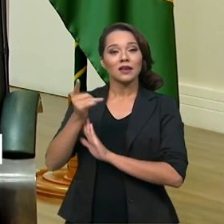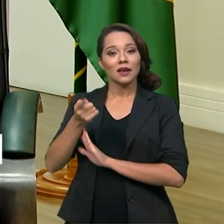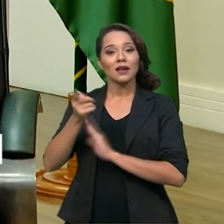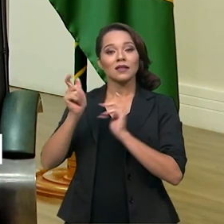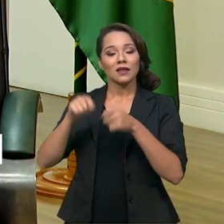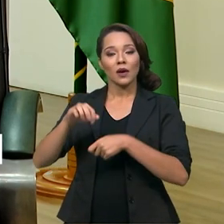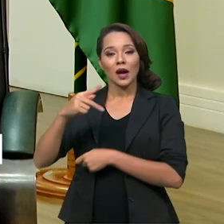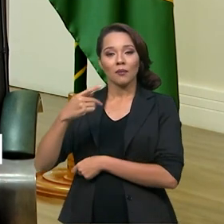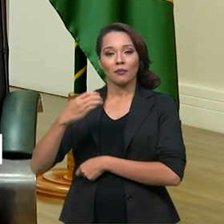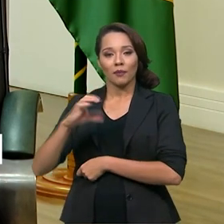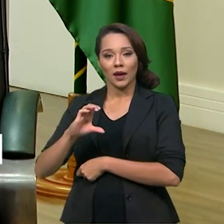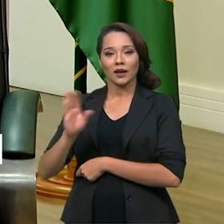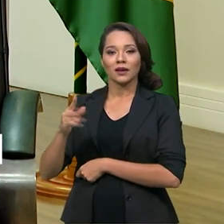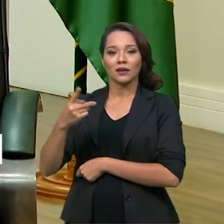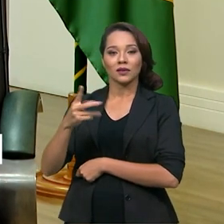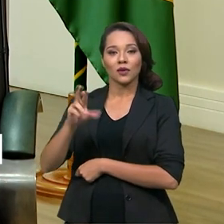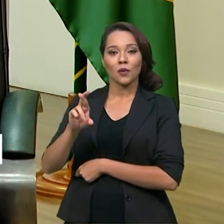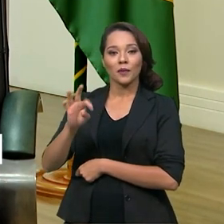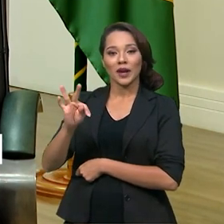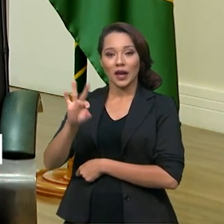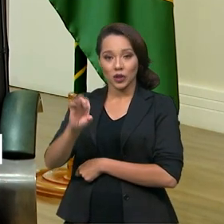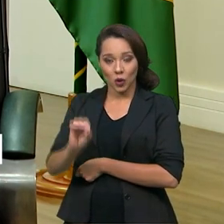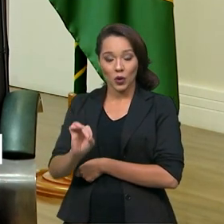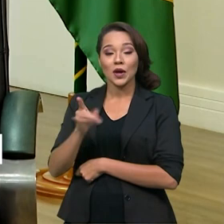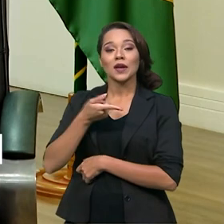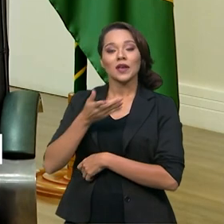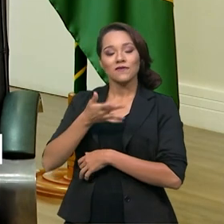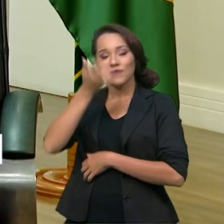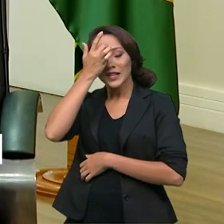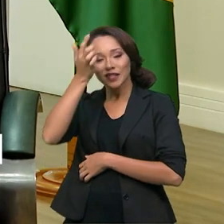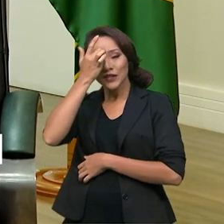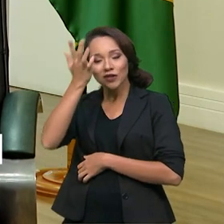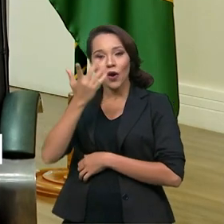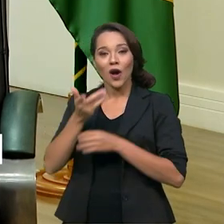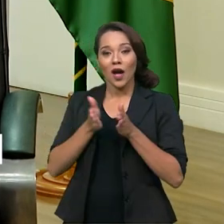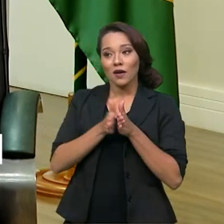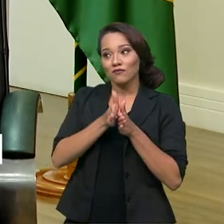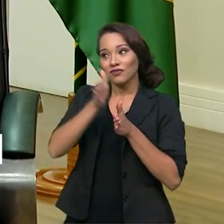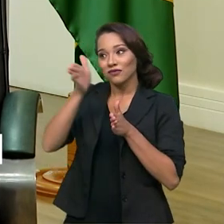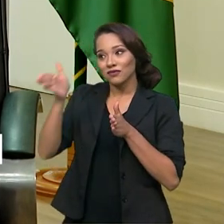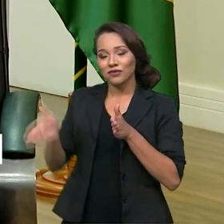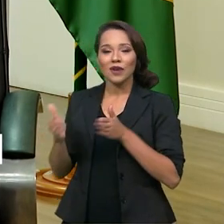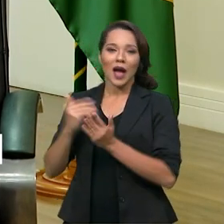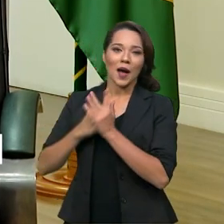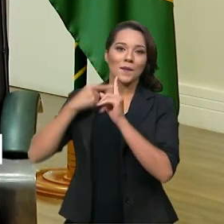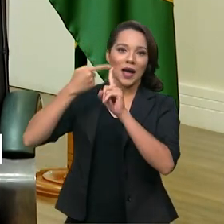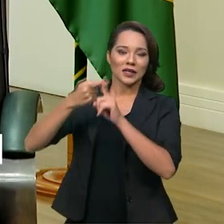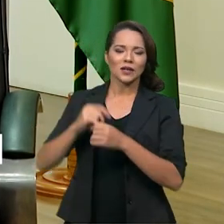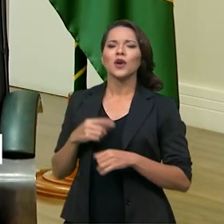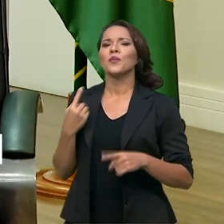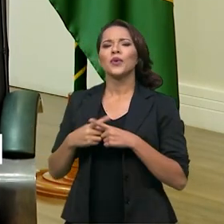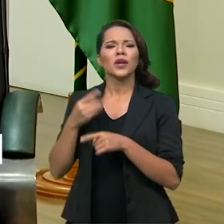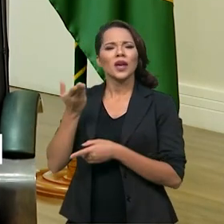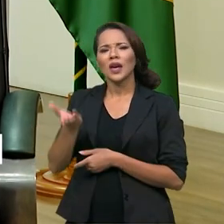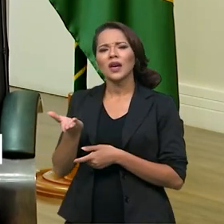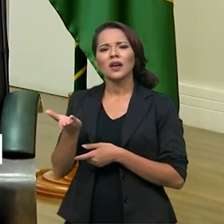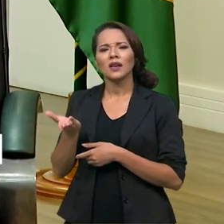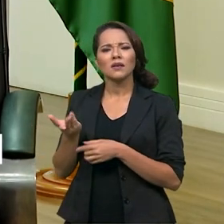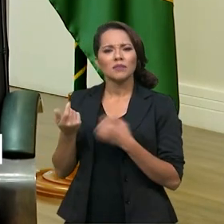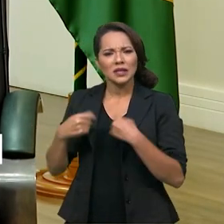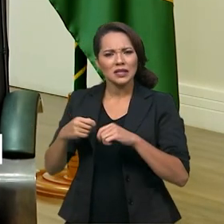a PEC dos precatórios, que viabilizou a extensão desse benefício extra. Por que esse benefício,